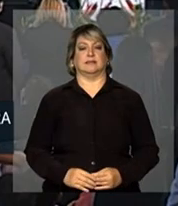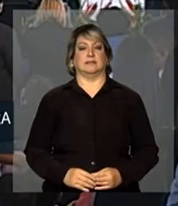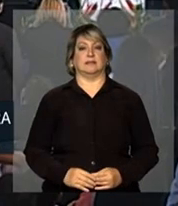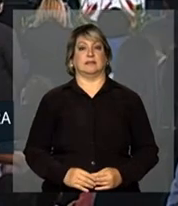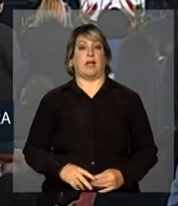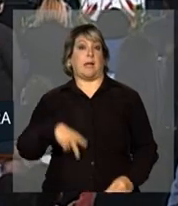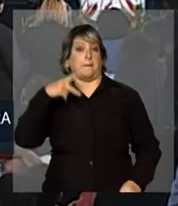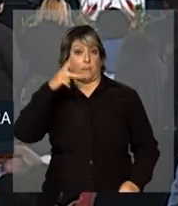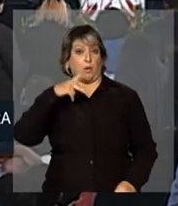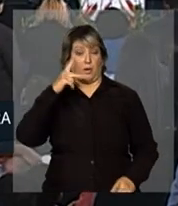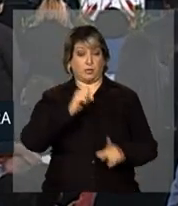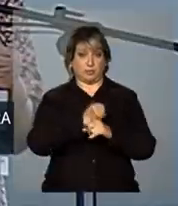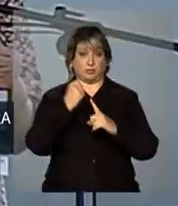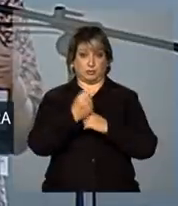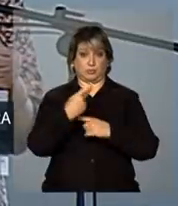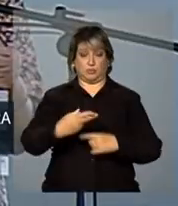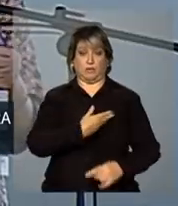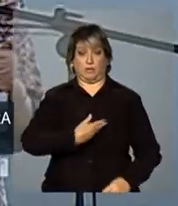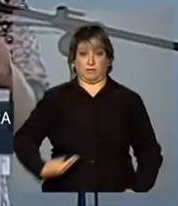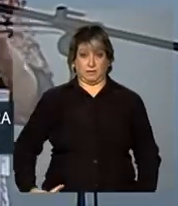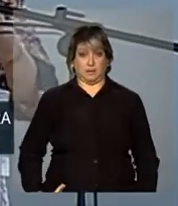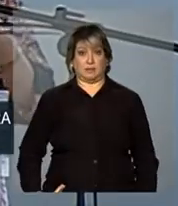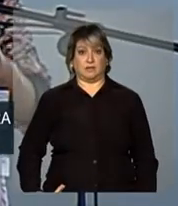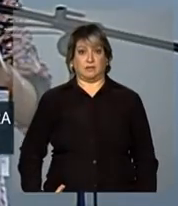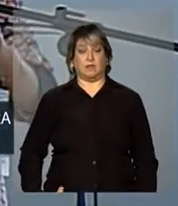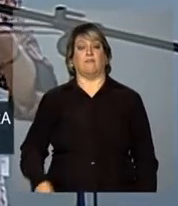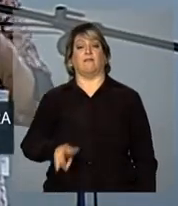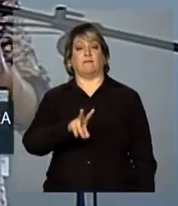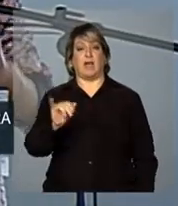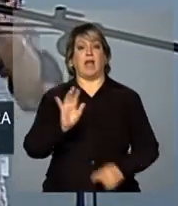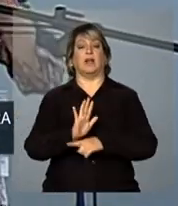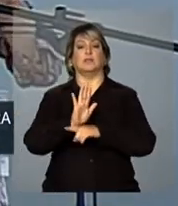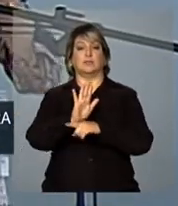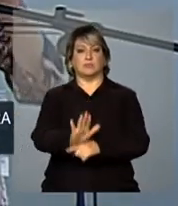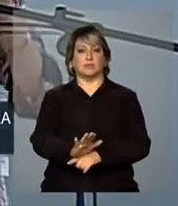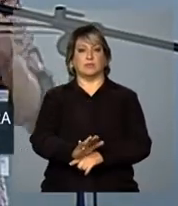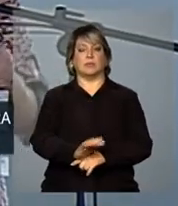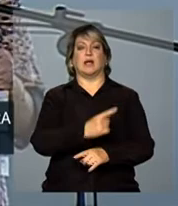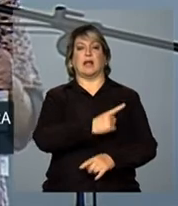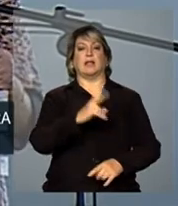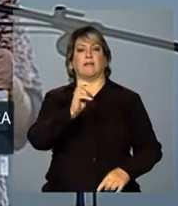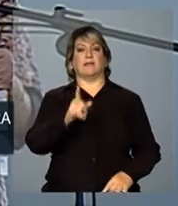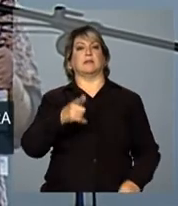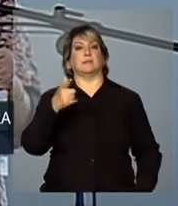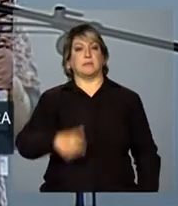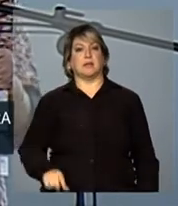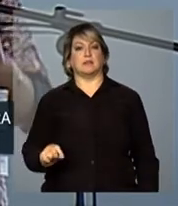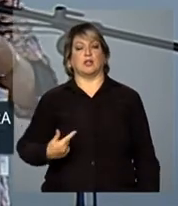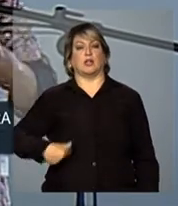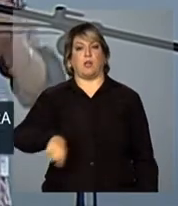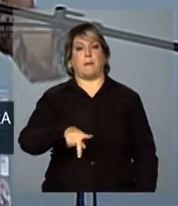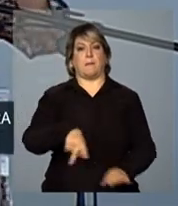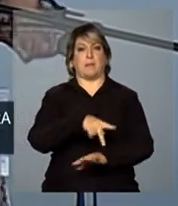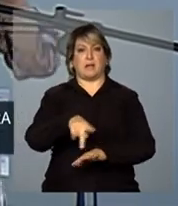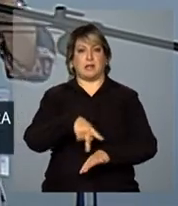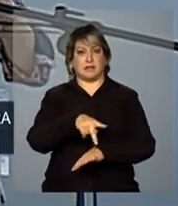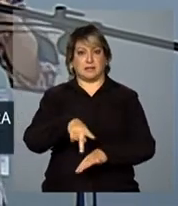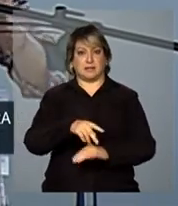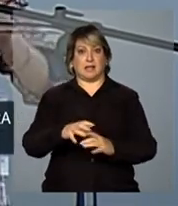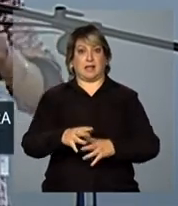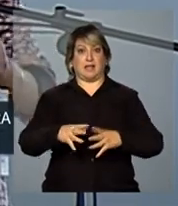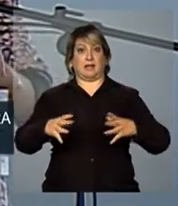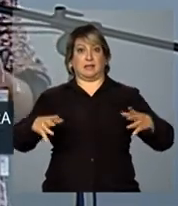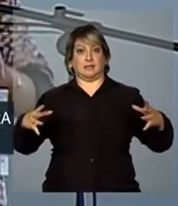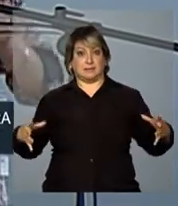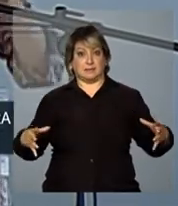as políticas sociais do governo vão ajudar cada vez mais o nosso país a